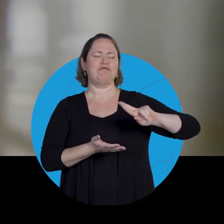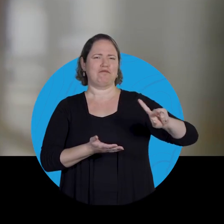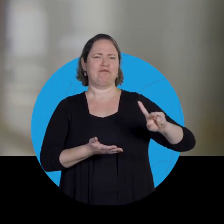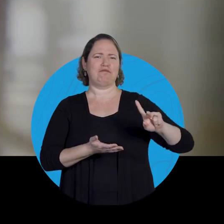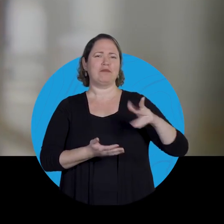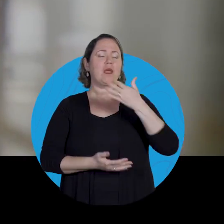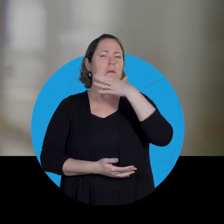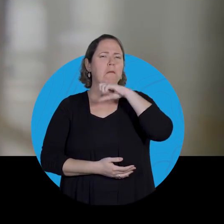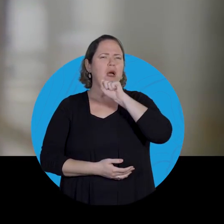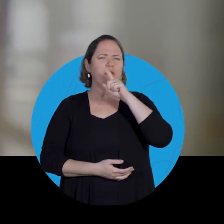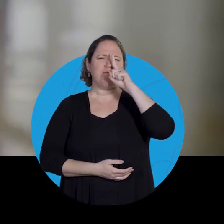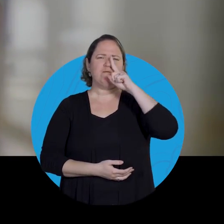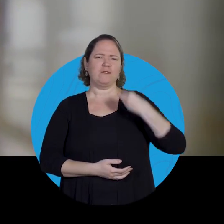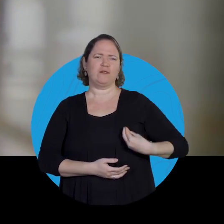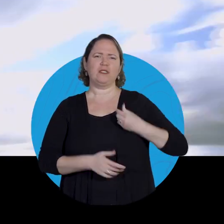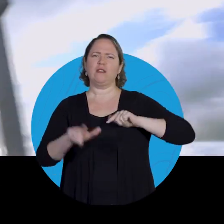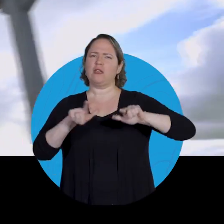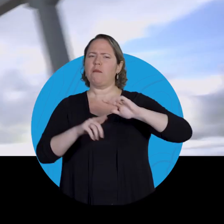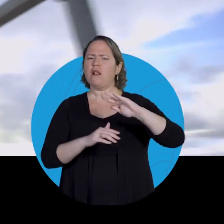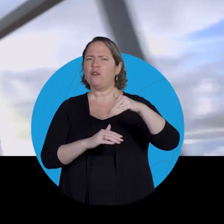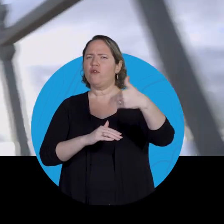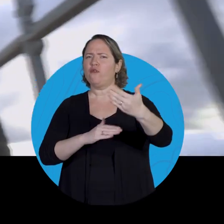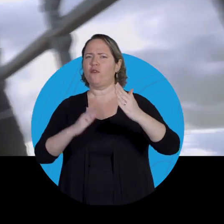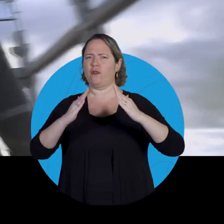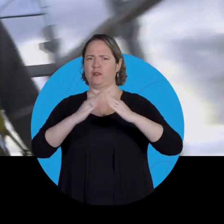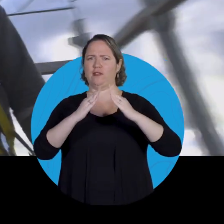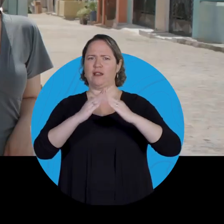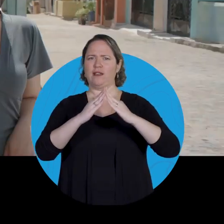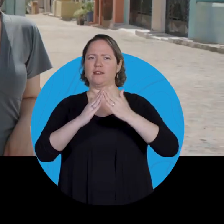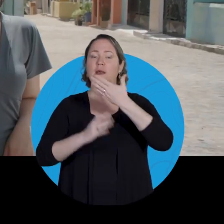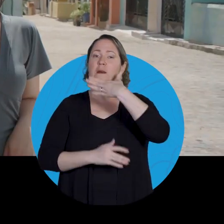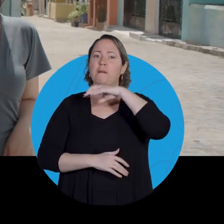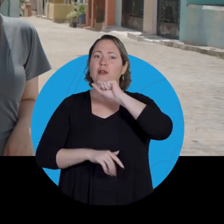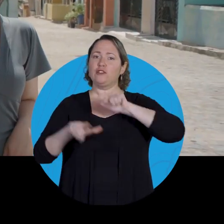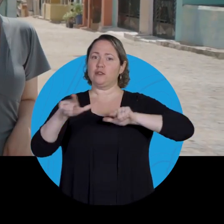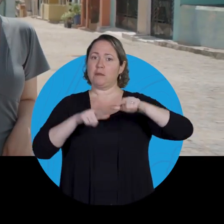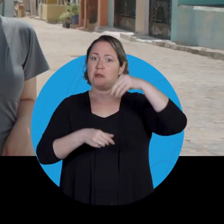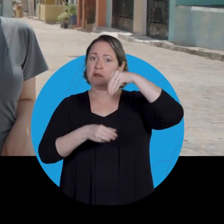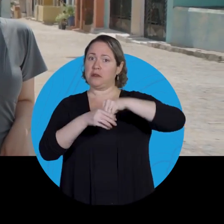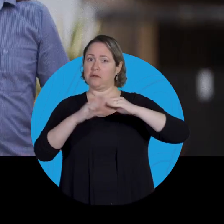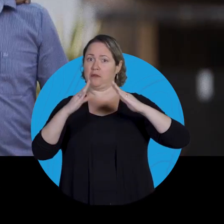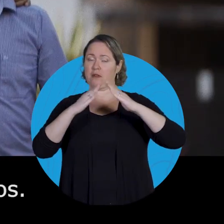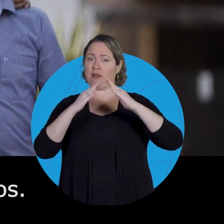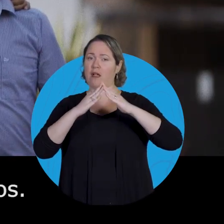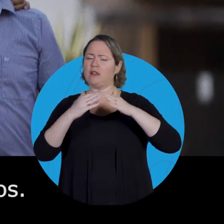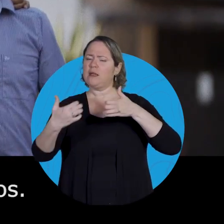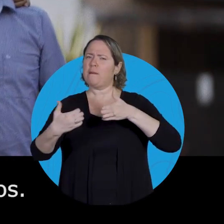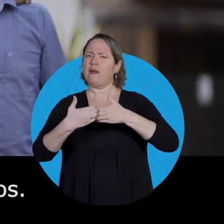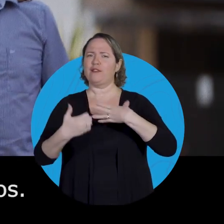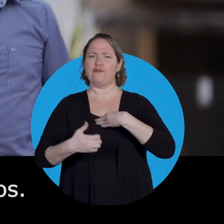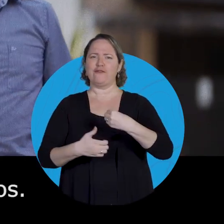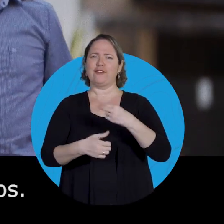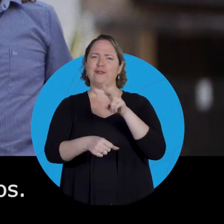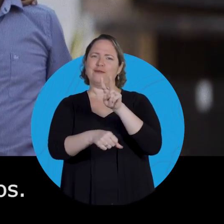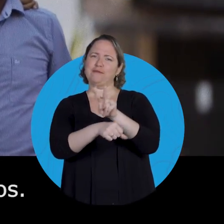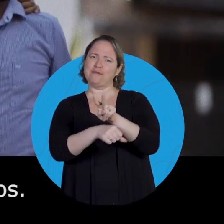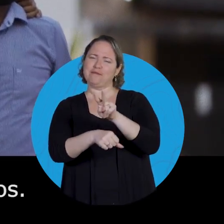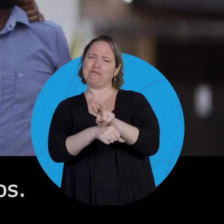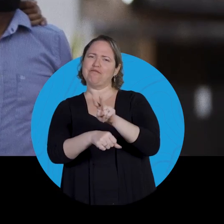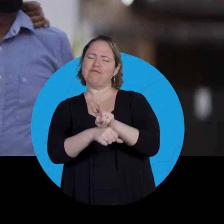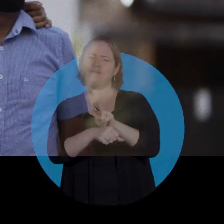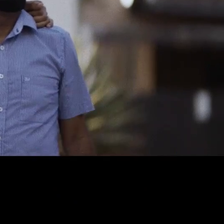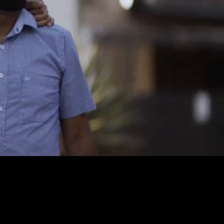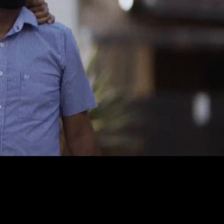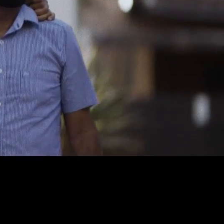pai. Pais que arriscaram sua vida trabalhando fora de casa. Pais que trabalham em casa e ficam mais próximos de seus